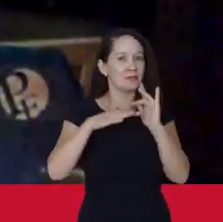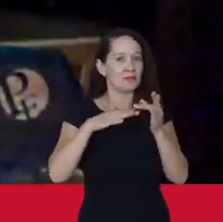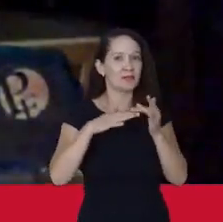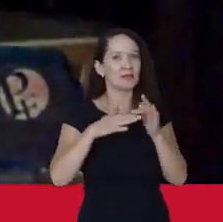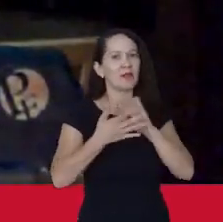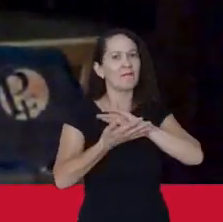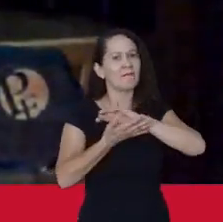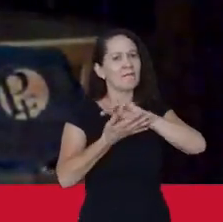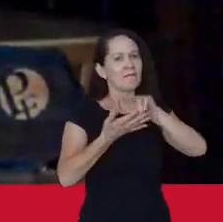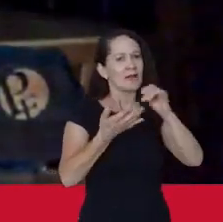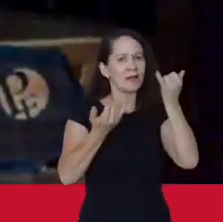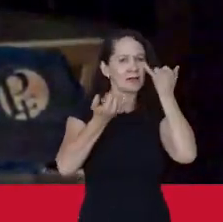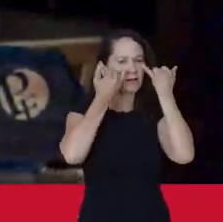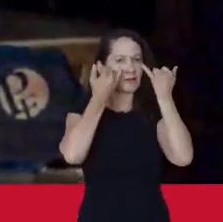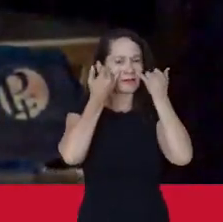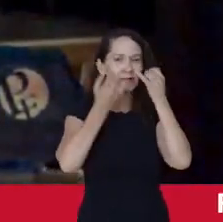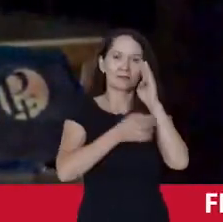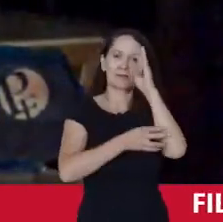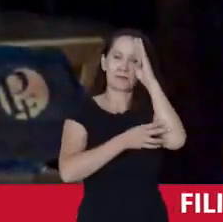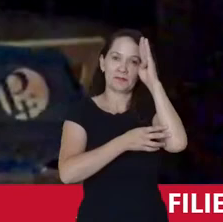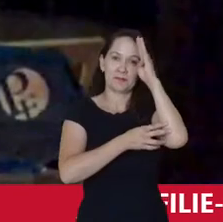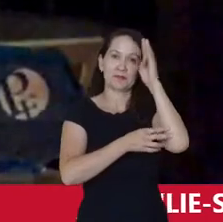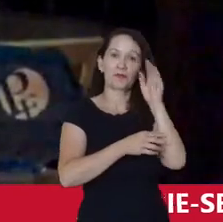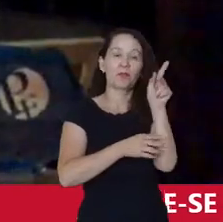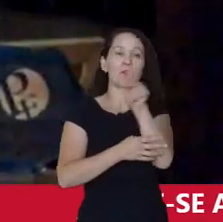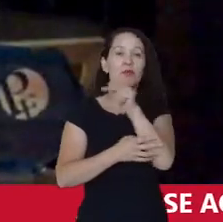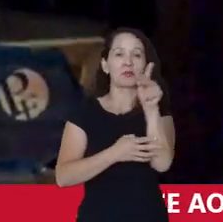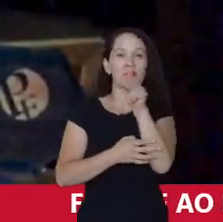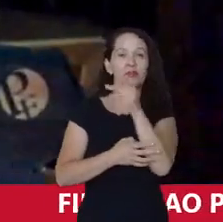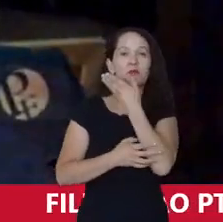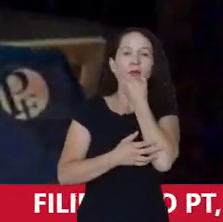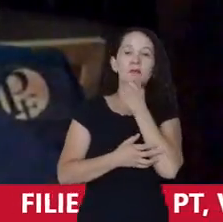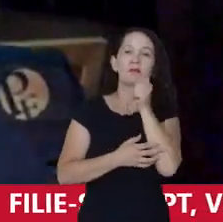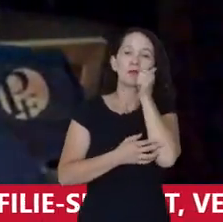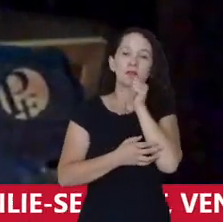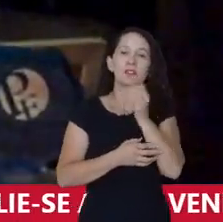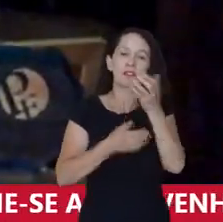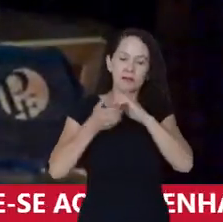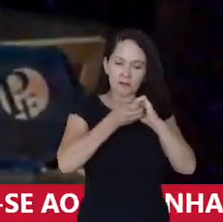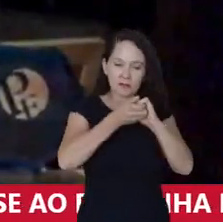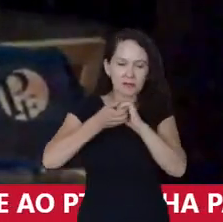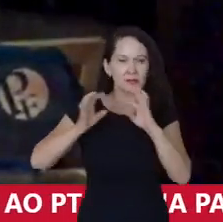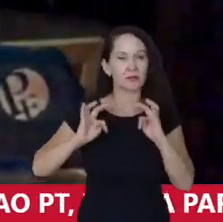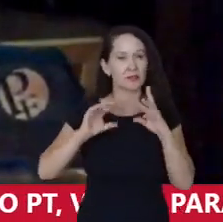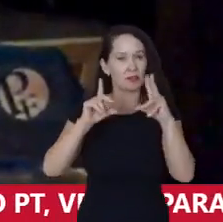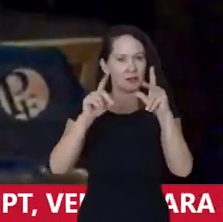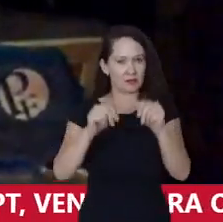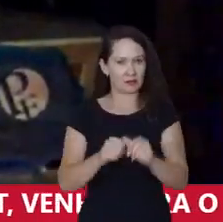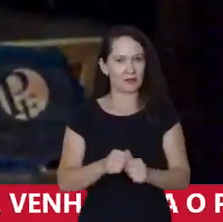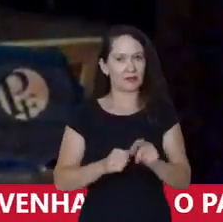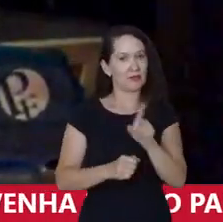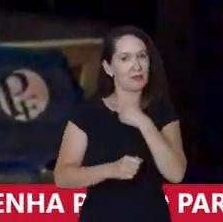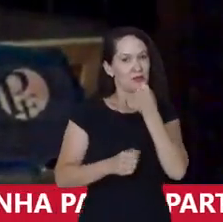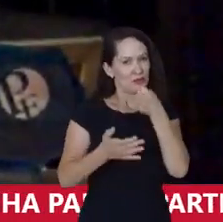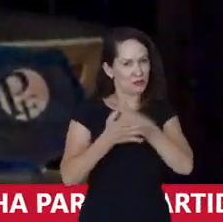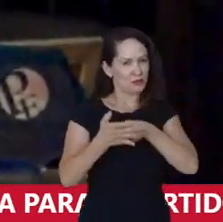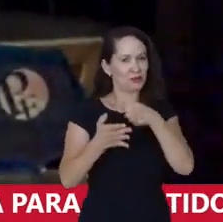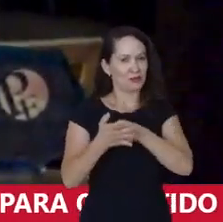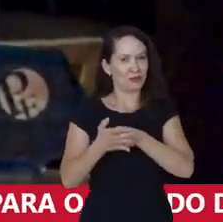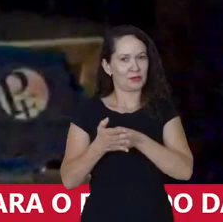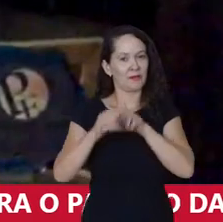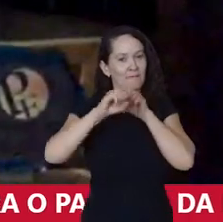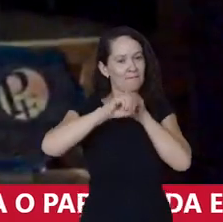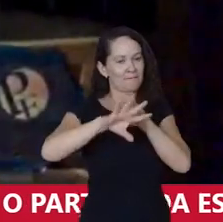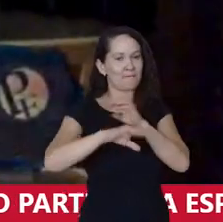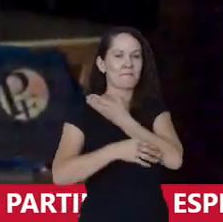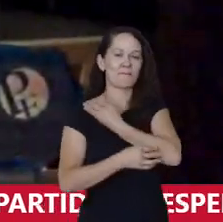volume muito maior, principalmente de professores e professoras. Queria saudar todos que são, né, da nossa luta aí pela